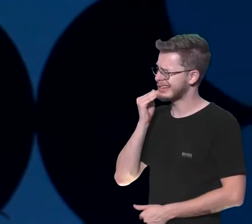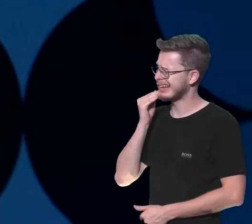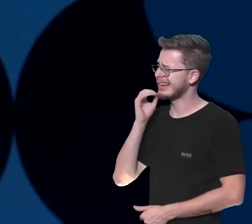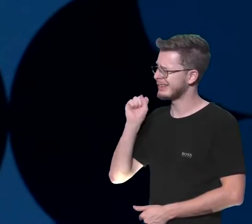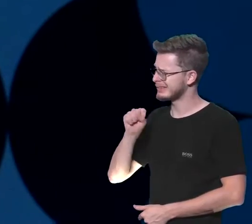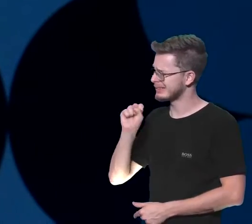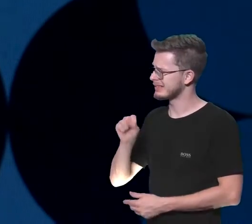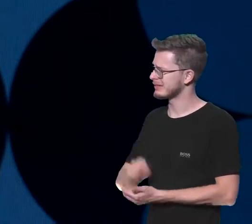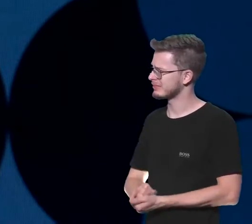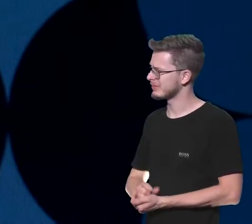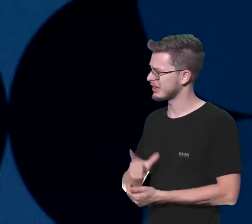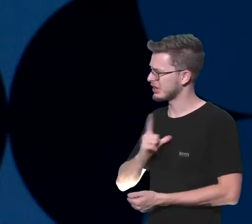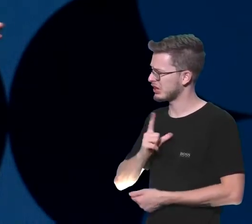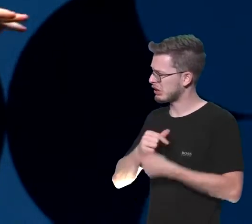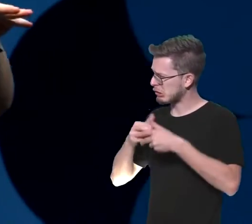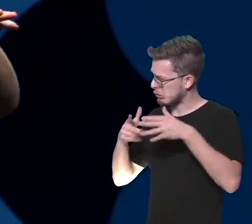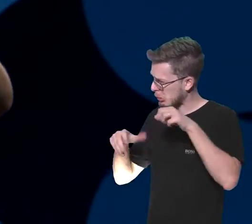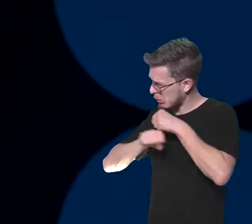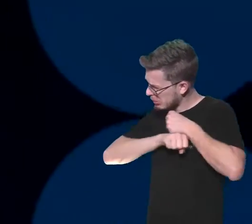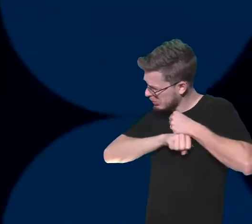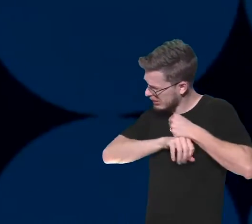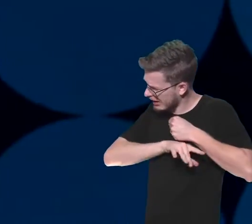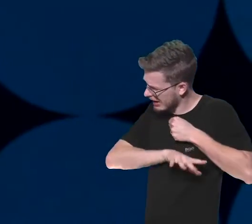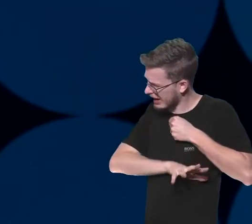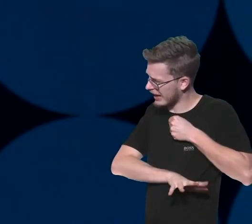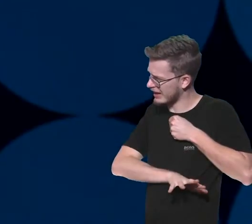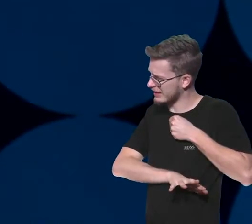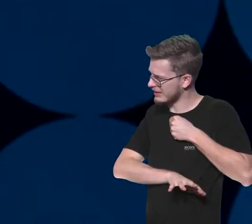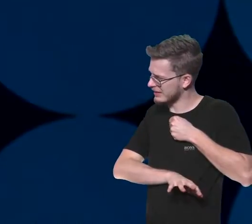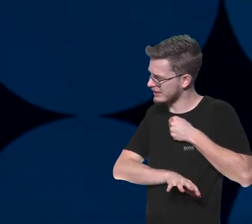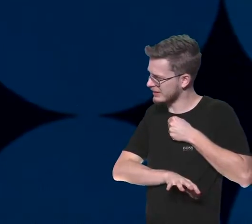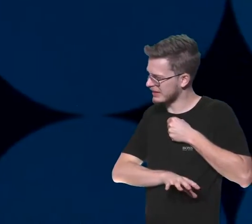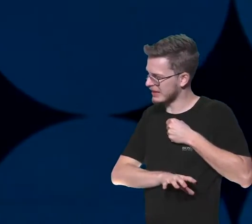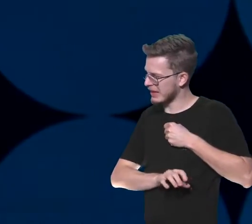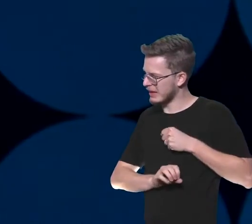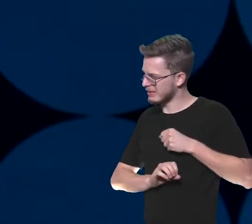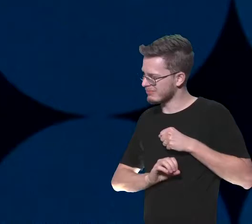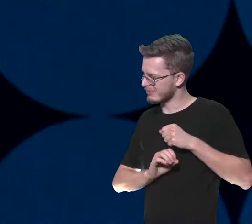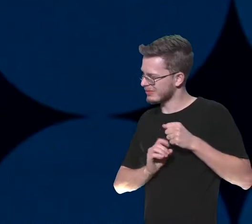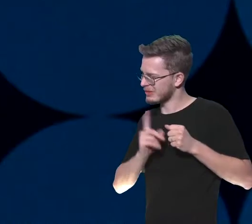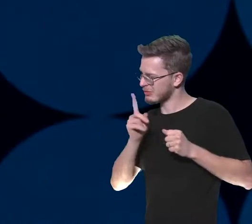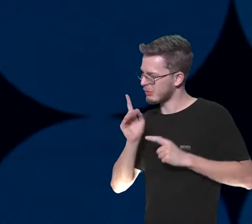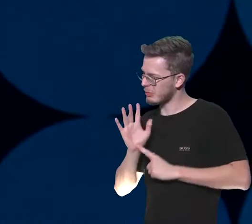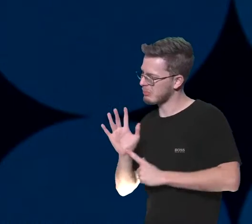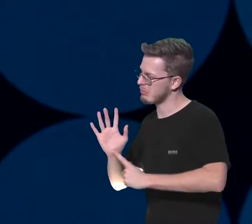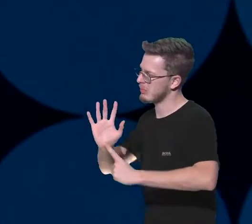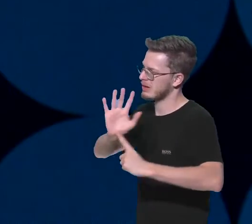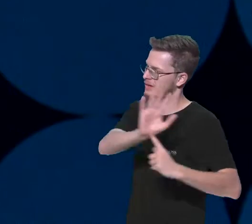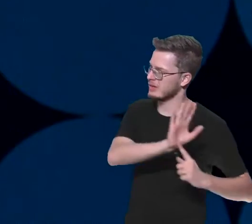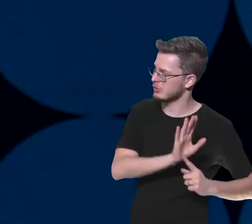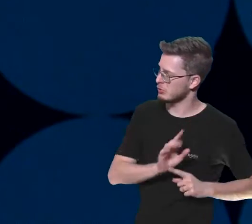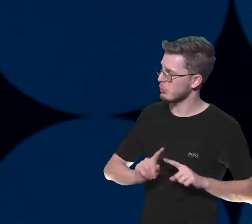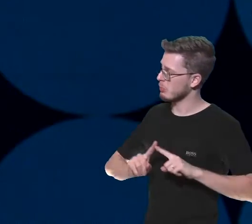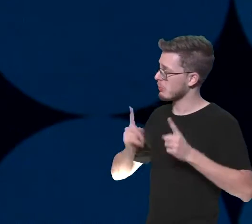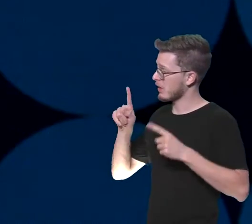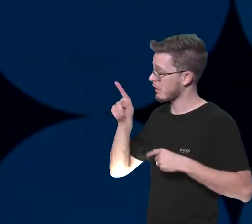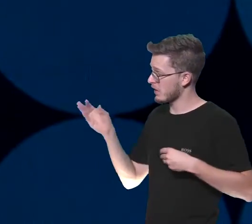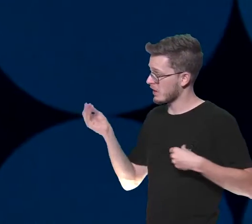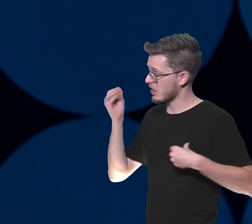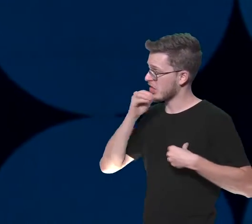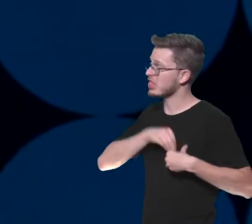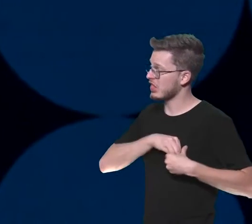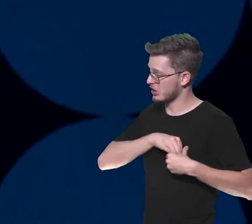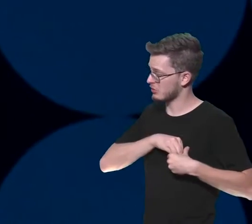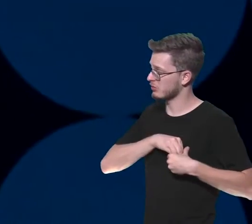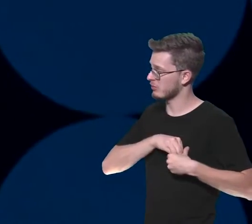algumas raízes que, embora não estejam saindo ainda para fora da terra, mas que você deixou aí.